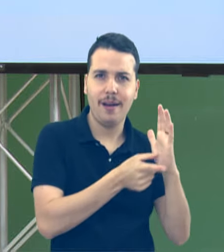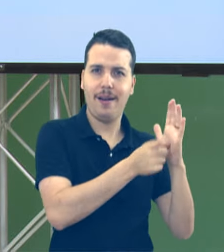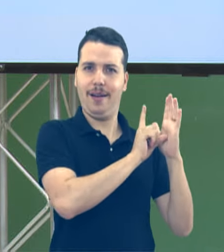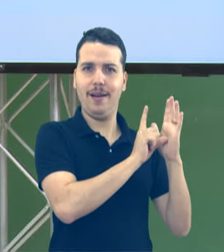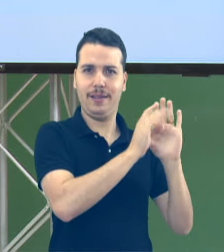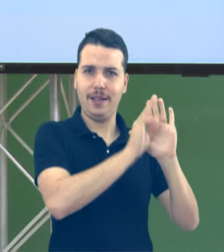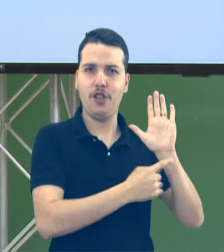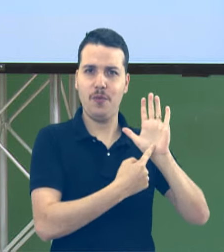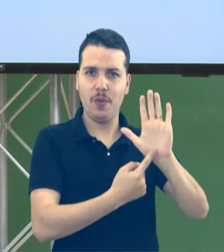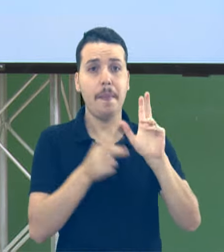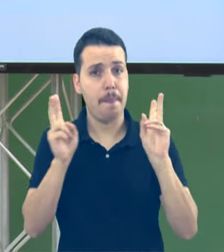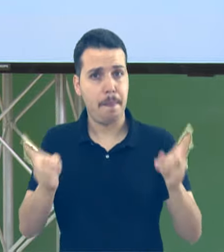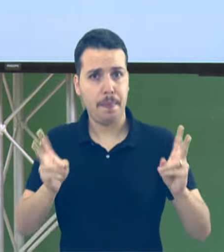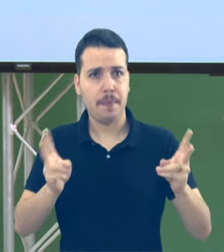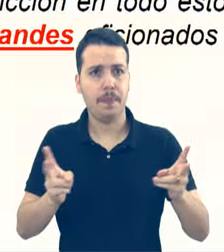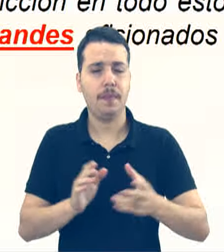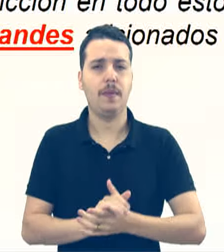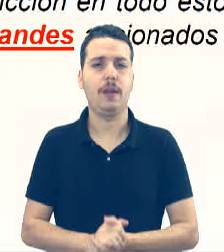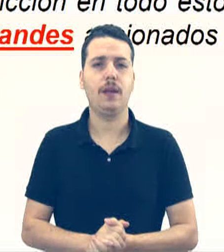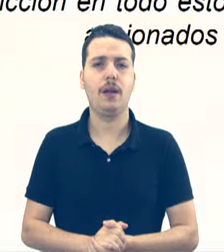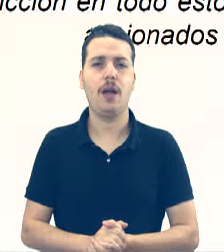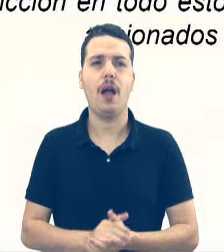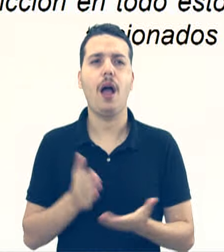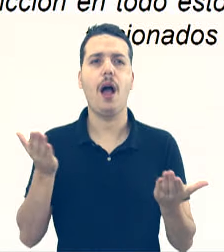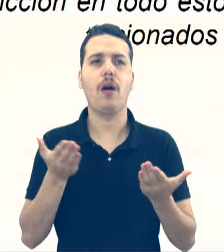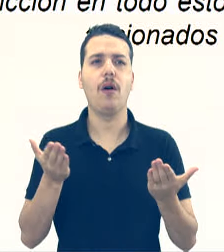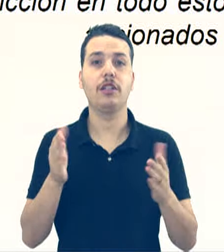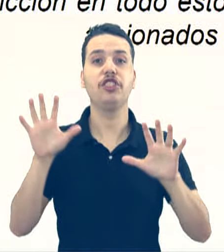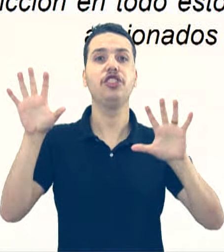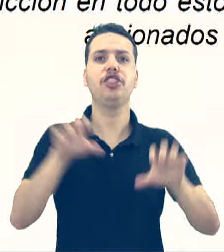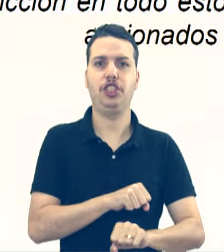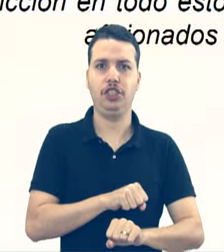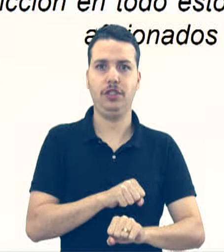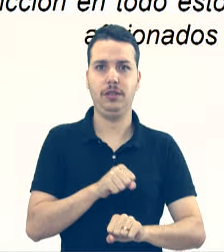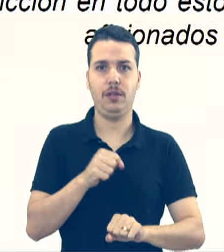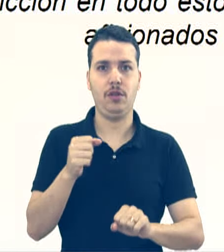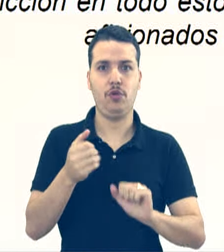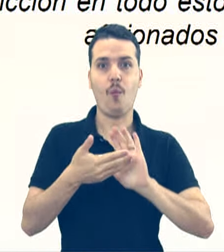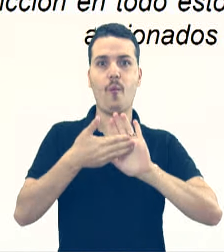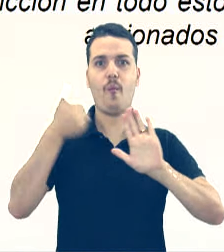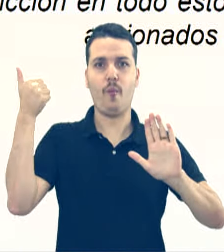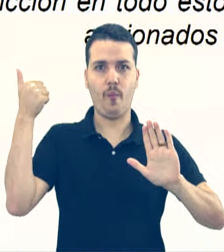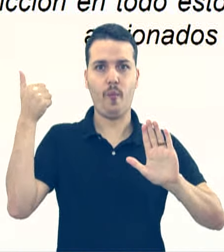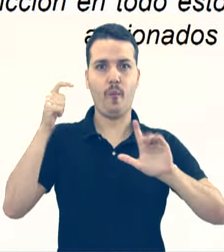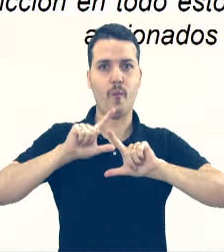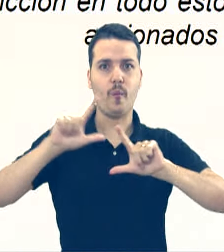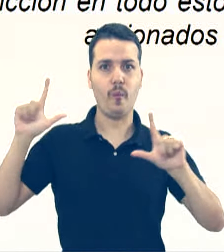os adjetivos, vamos fazer um passe de mágica. Sumiram.